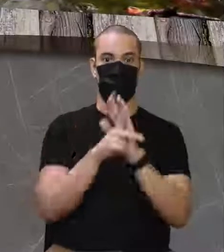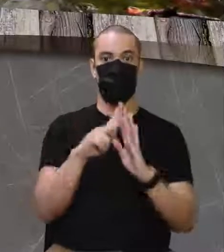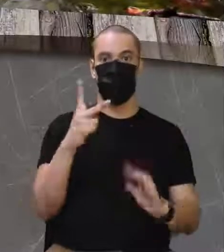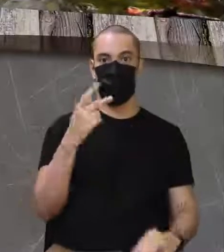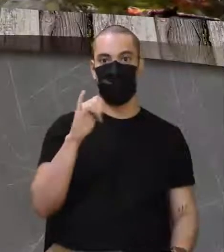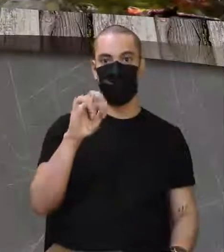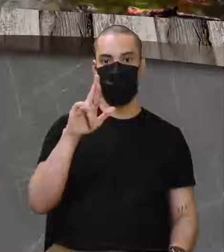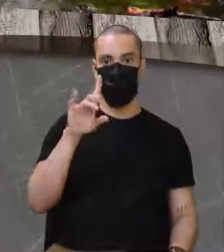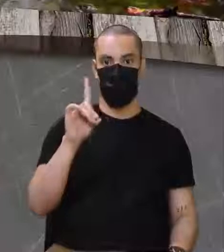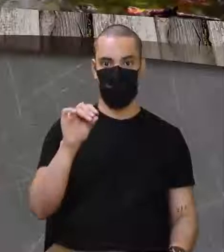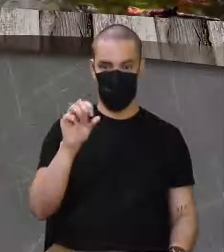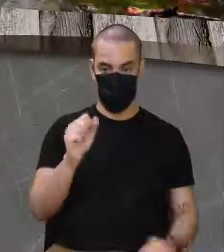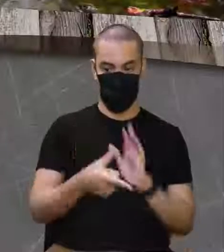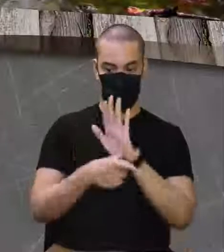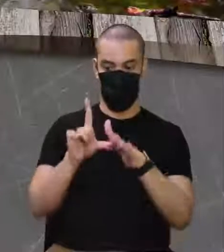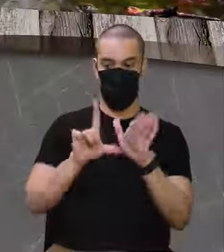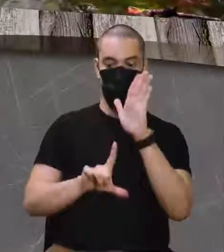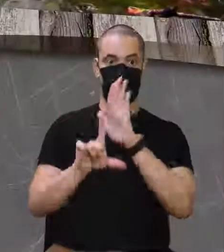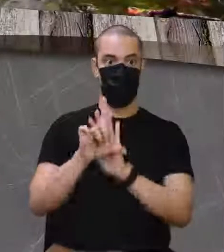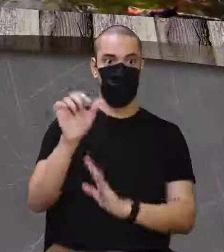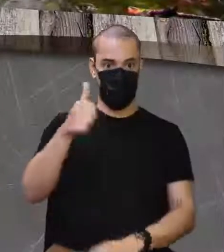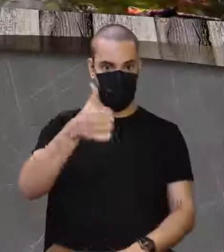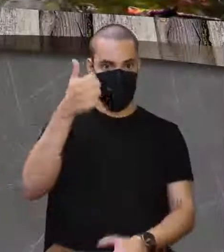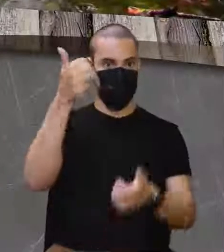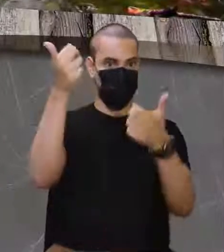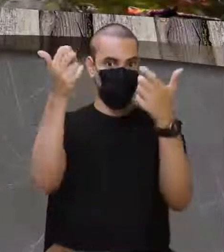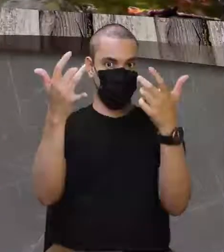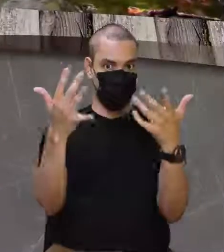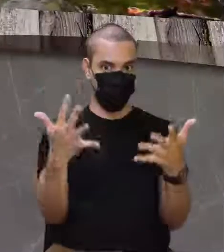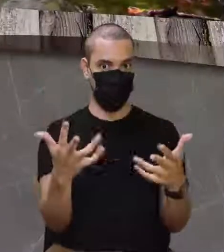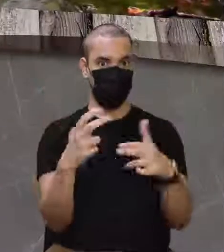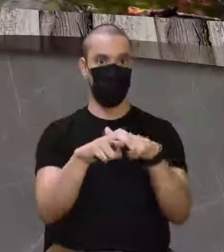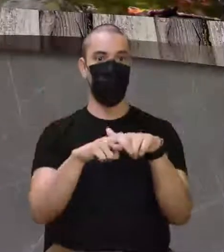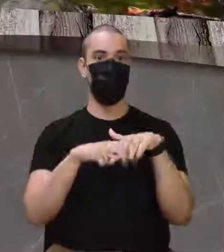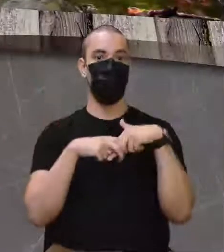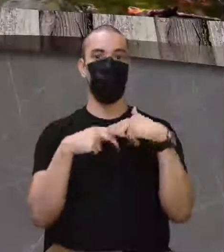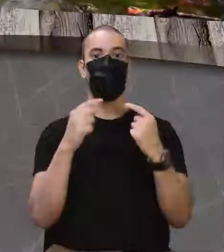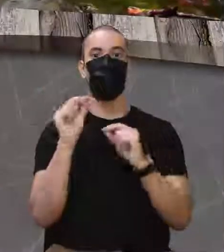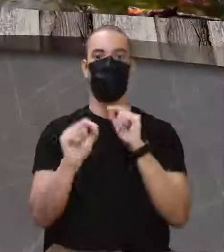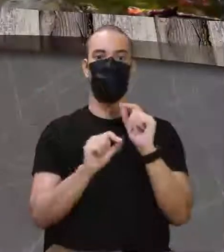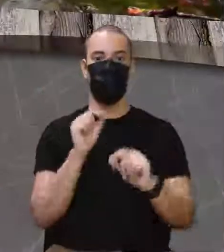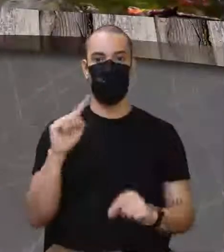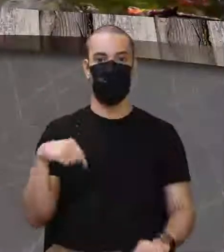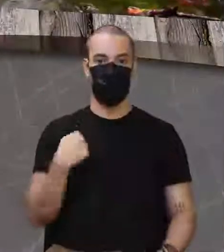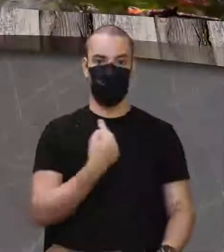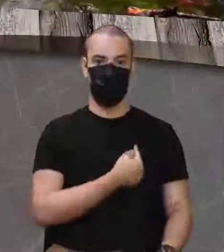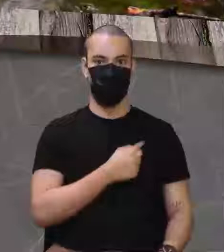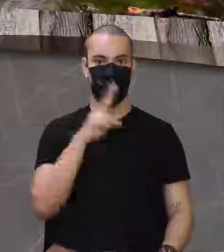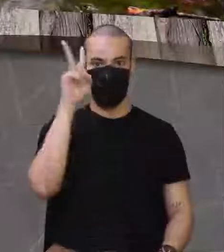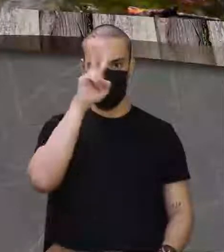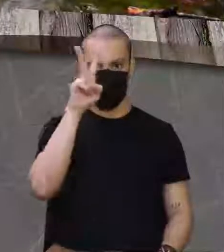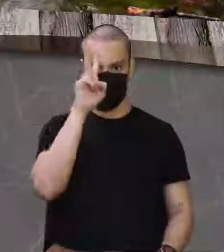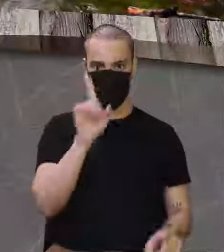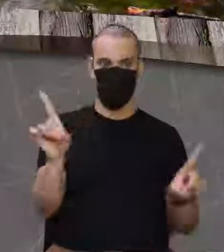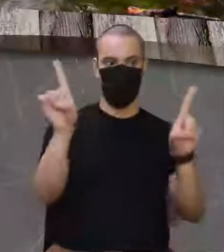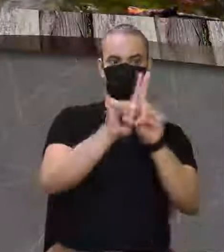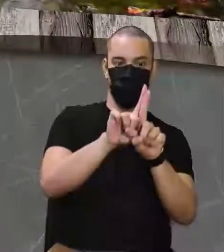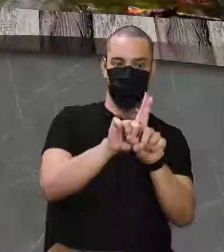Foi apresentado aí na primeira lei. E só para você entender, quando a gente fala em segregação, tem alguns termos, professora, que é